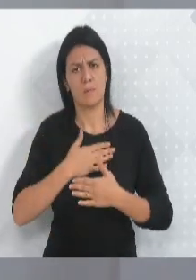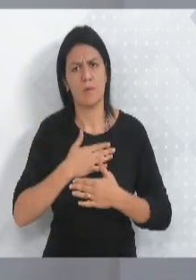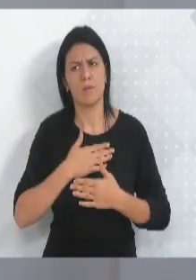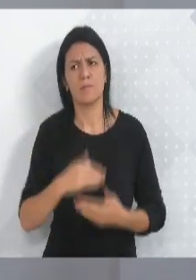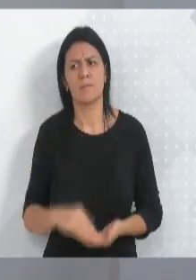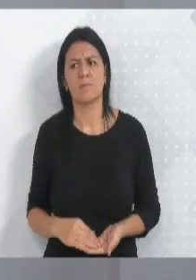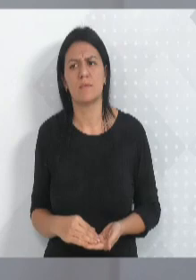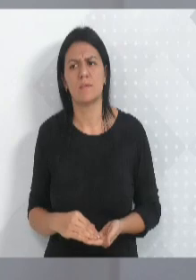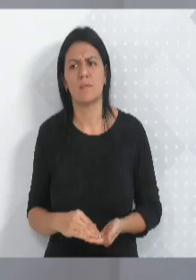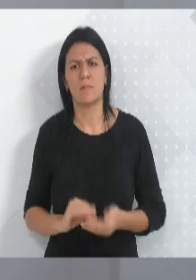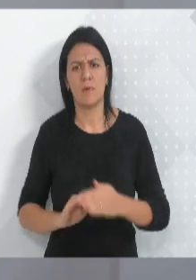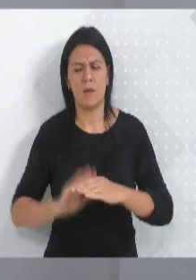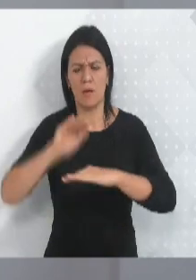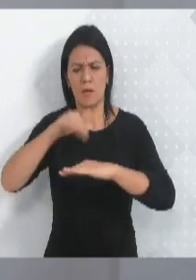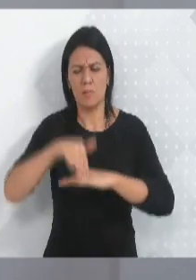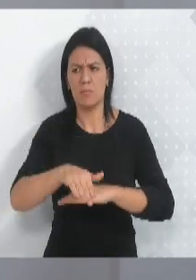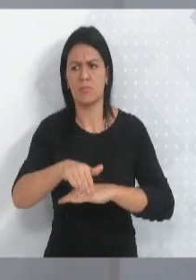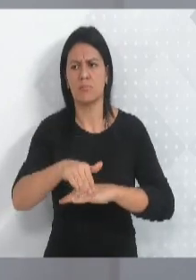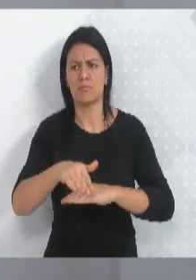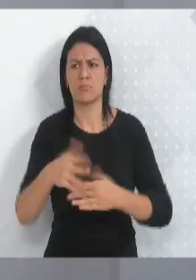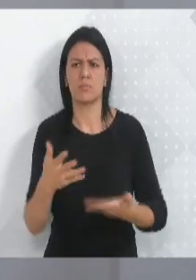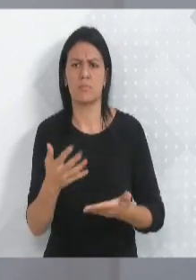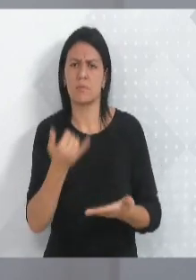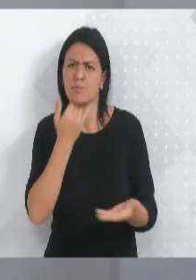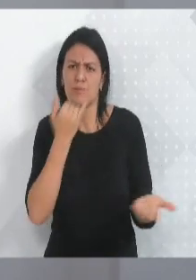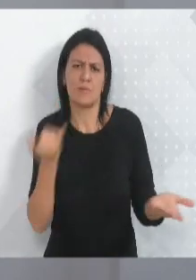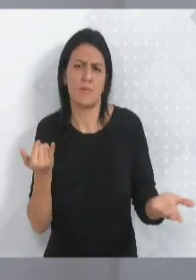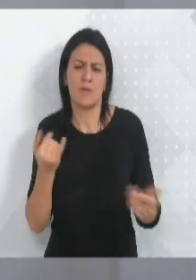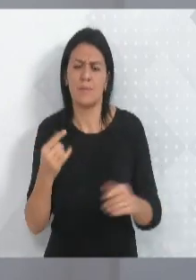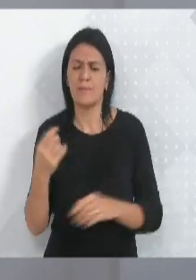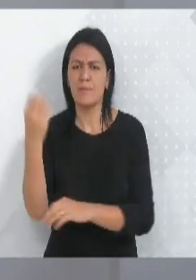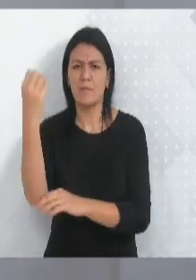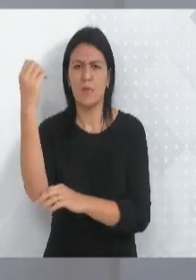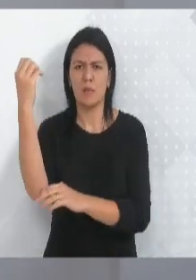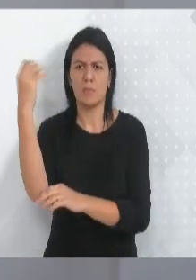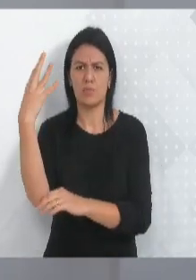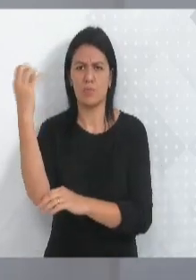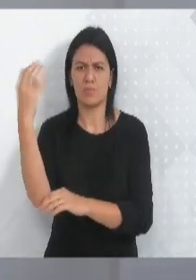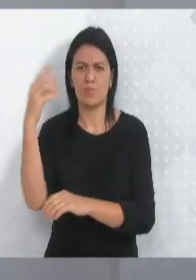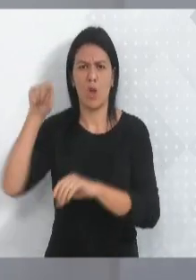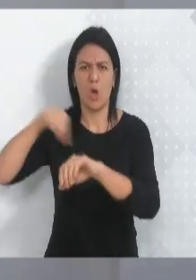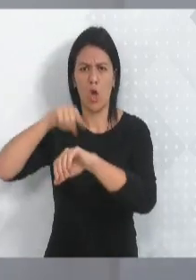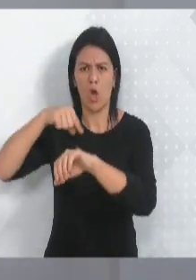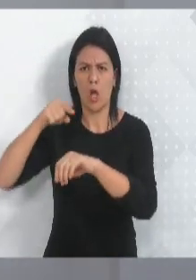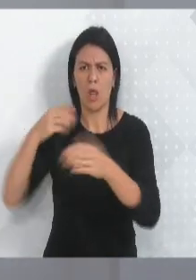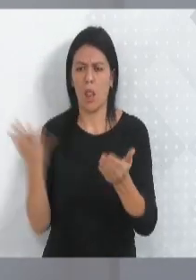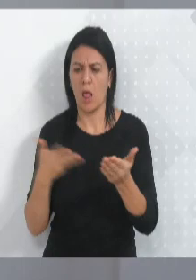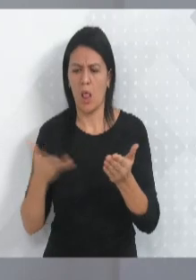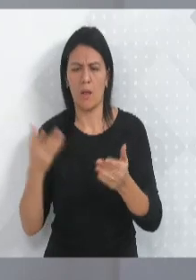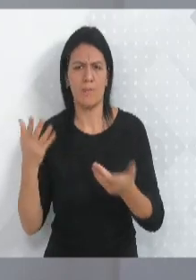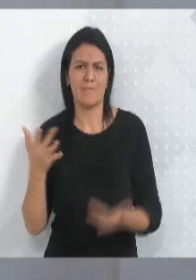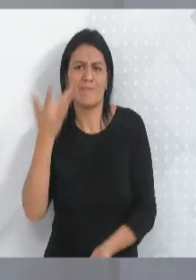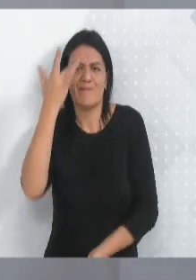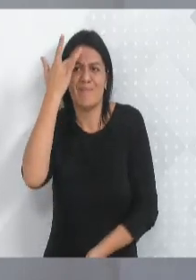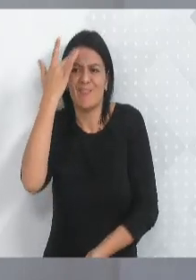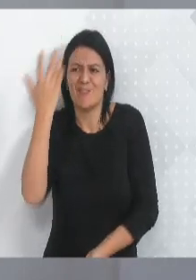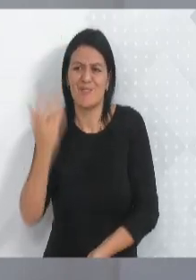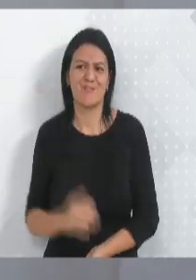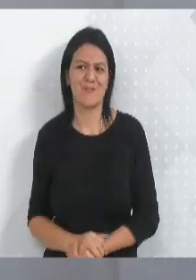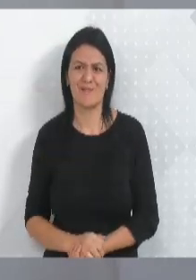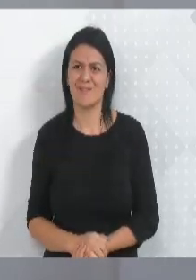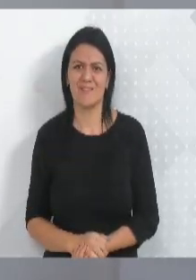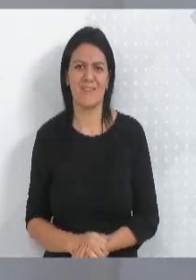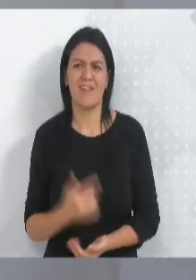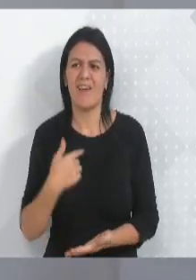Estas faixas elevadas, essas lombadas eletrônicas são um absurdo. Eu quero, e já vou cobrar